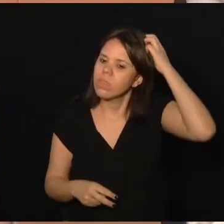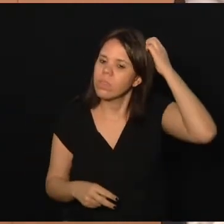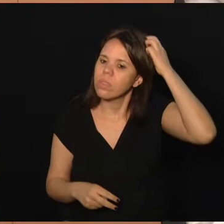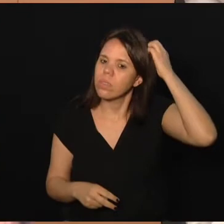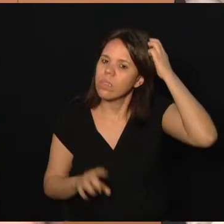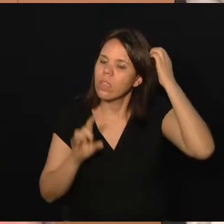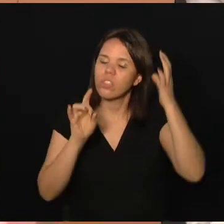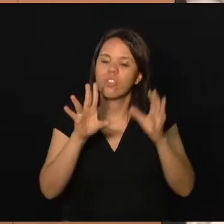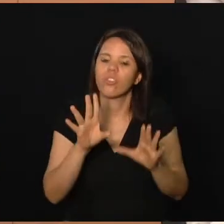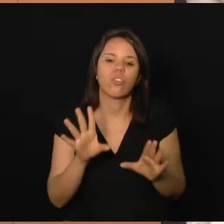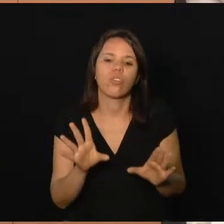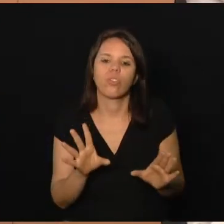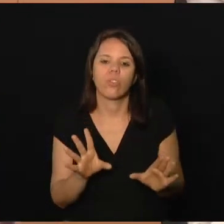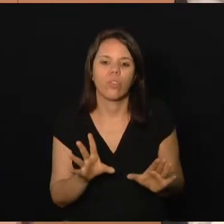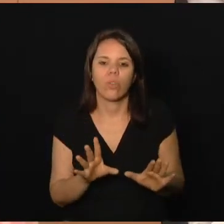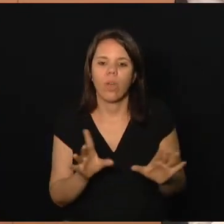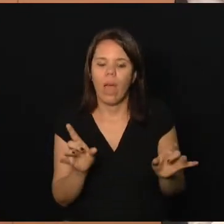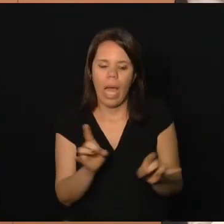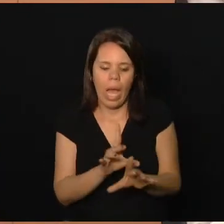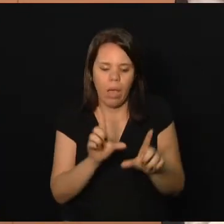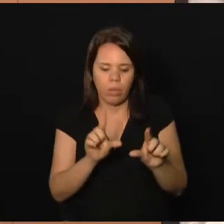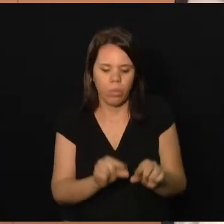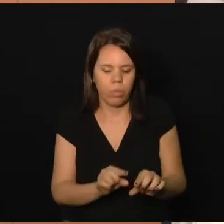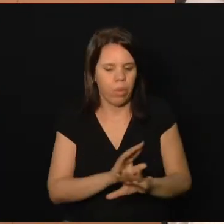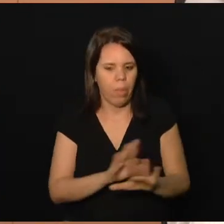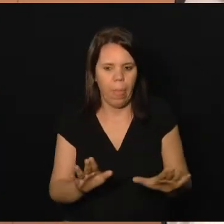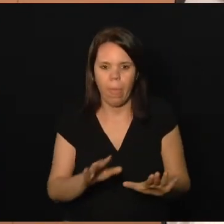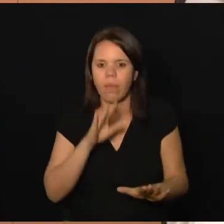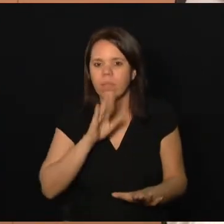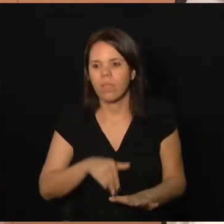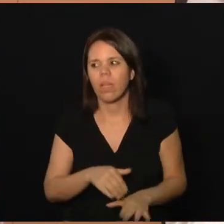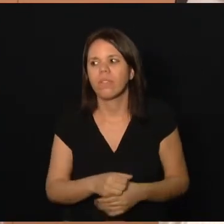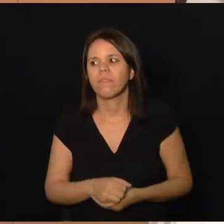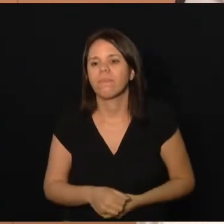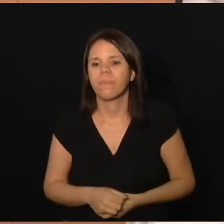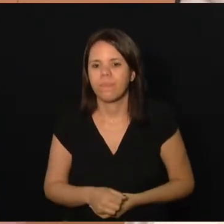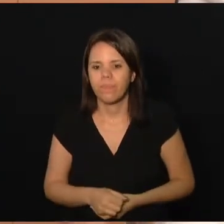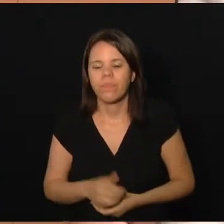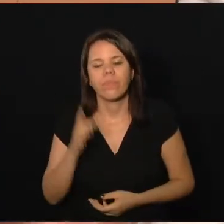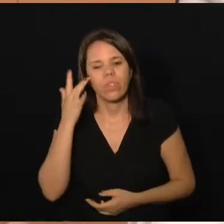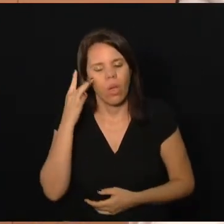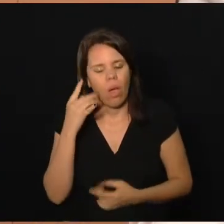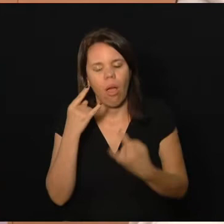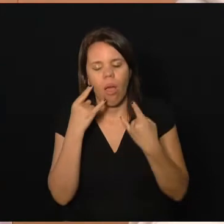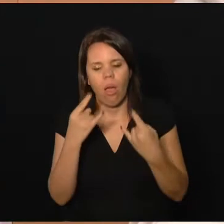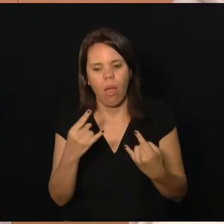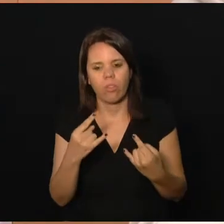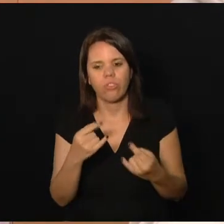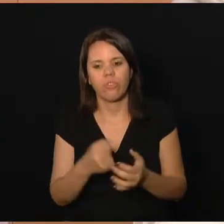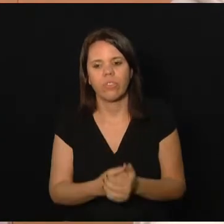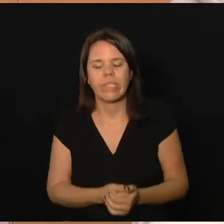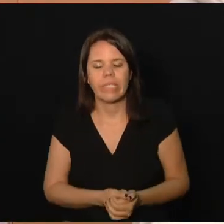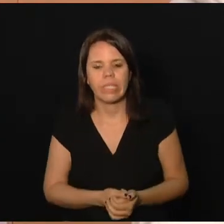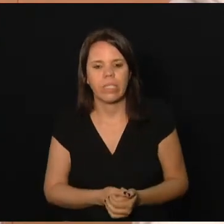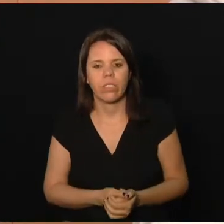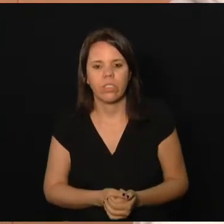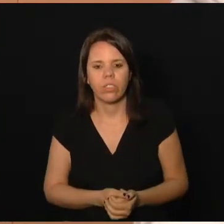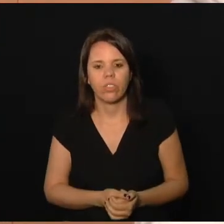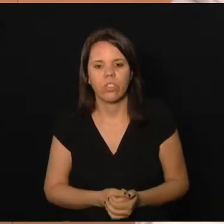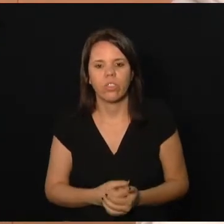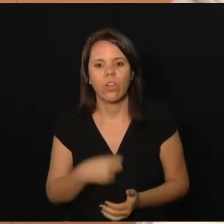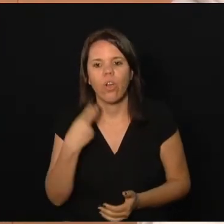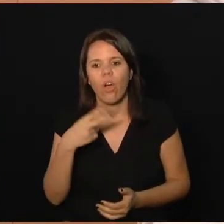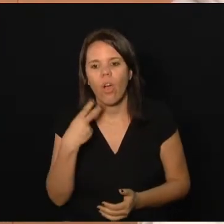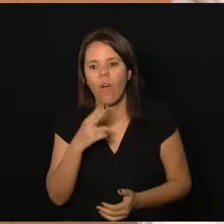se restringe, ele não se acaba numa só tarde. Então acho que seria interessante, não sei se o Dr. Nelson